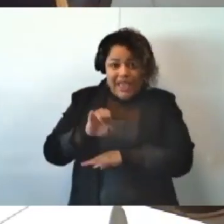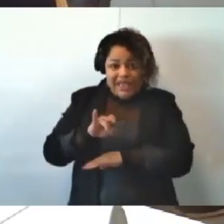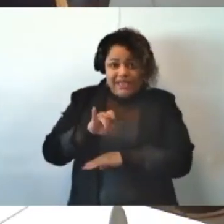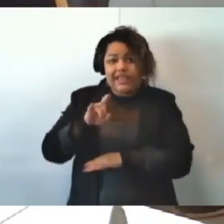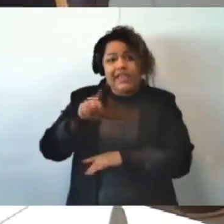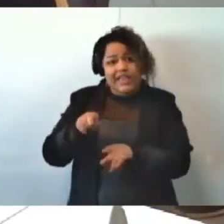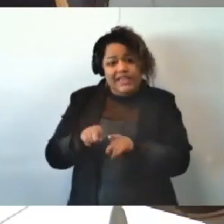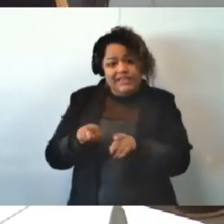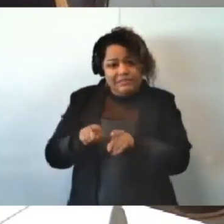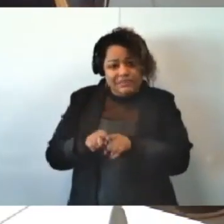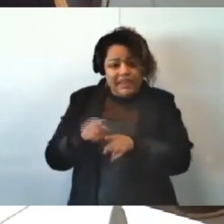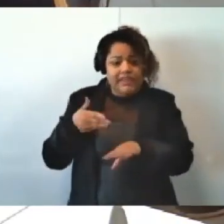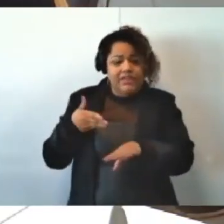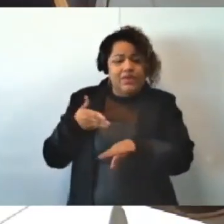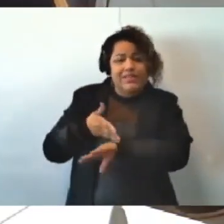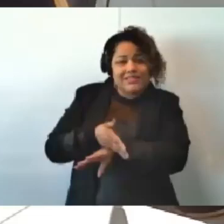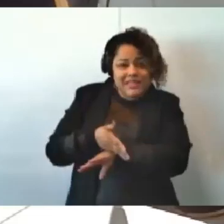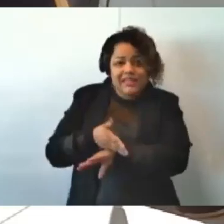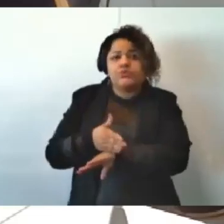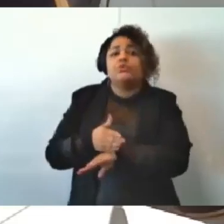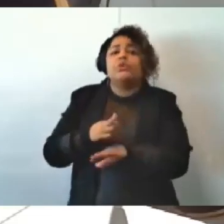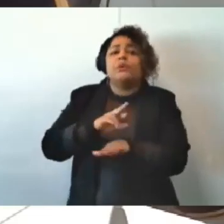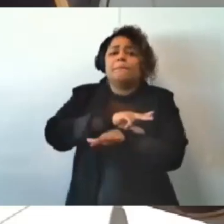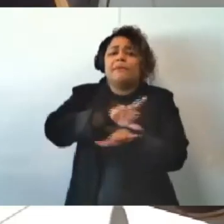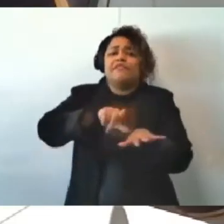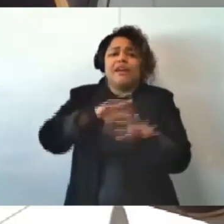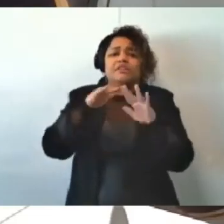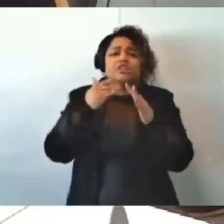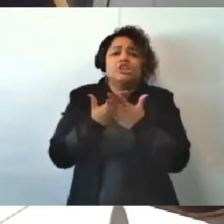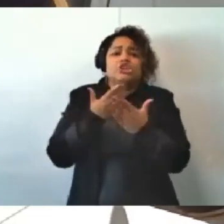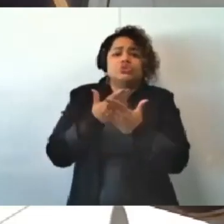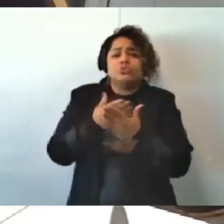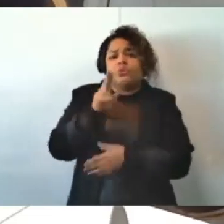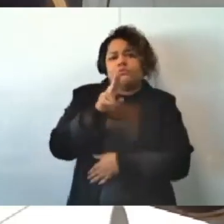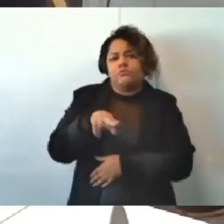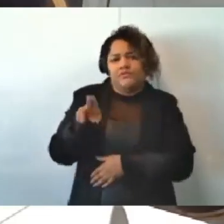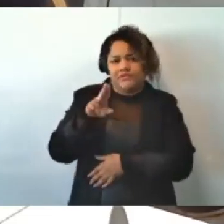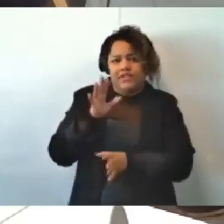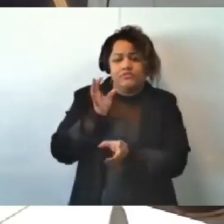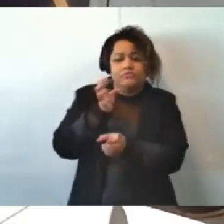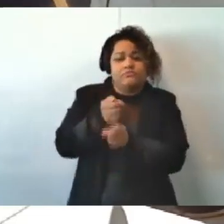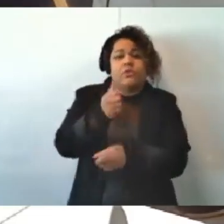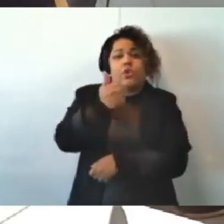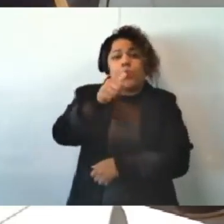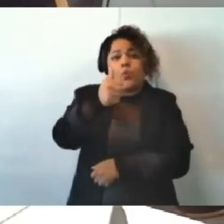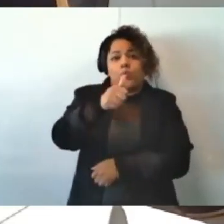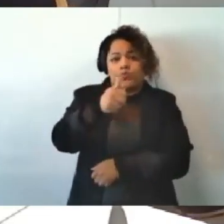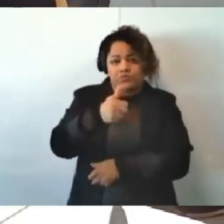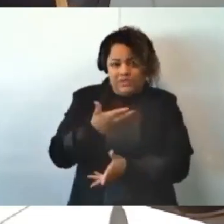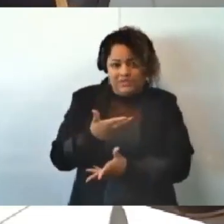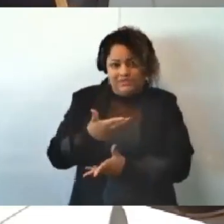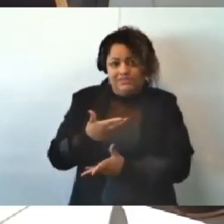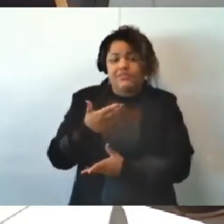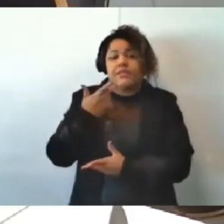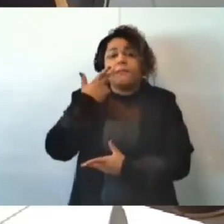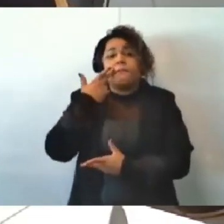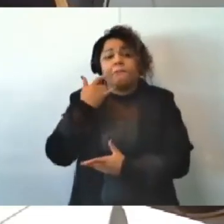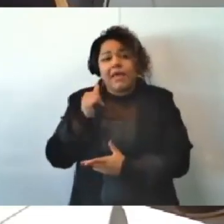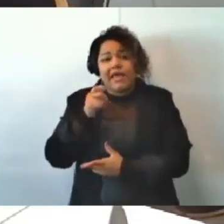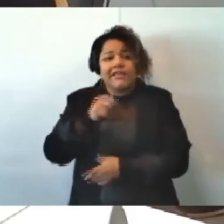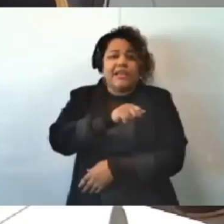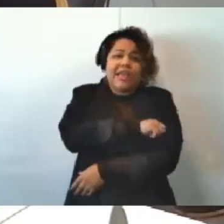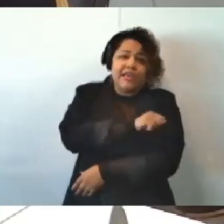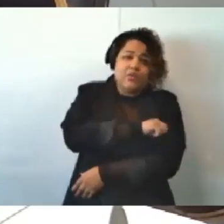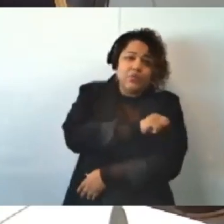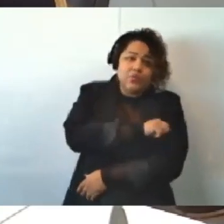11. Sendo fundamental para os estudantes, pais e profissionais da educação, a rua